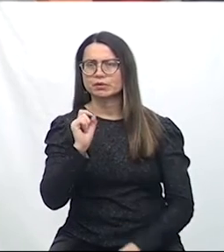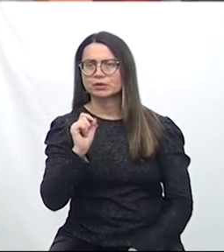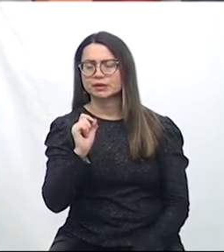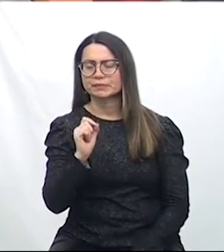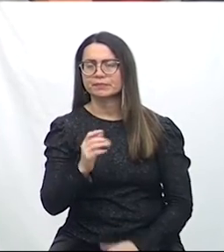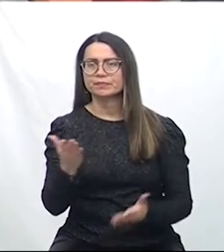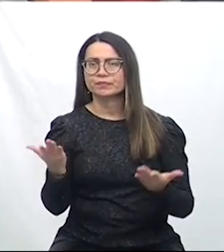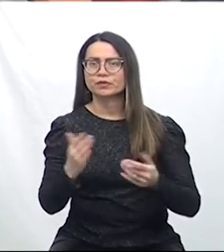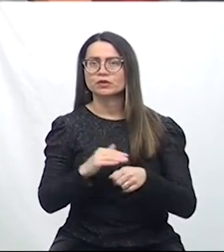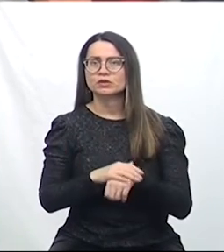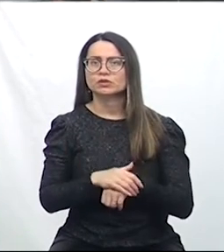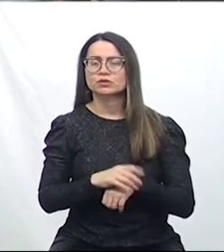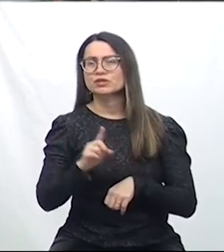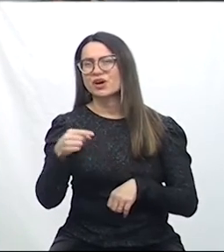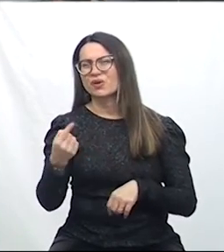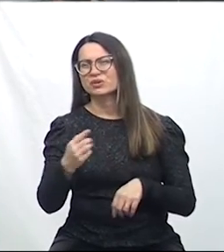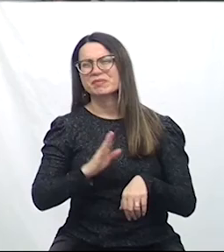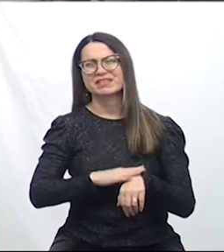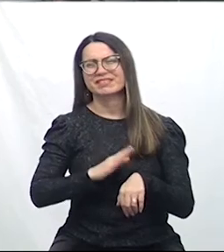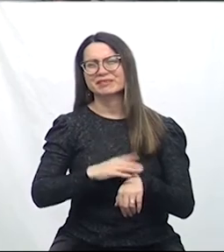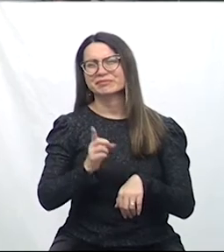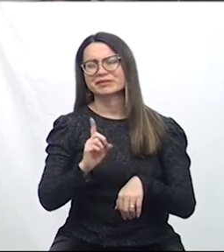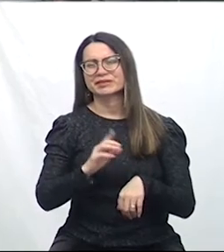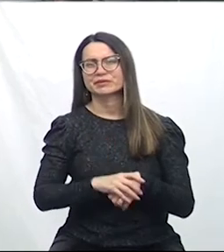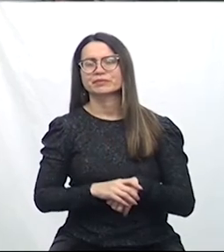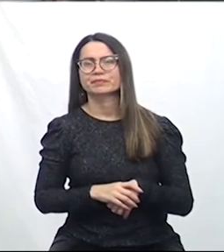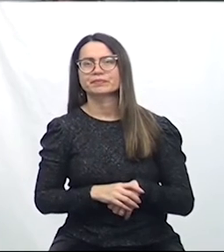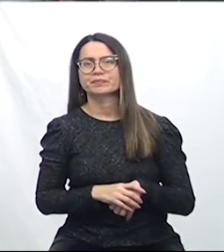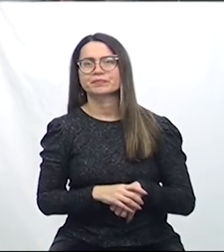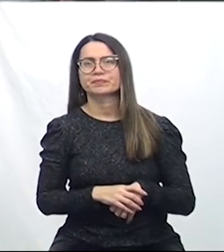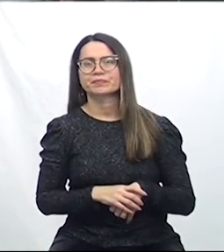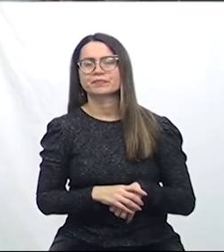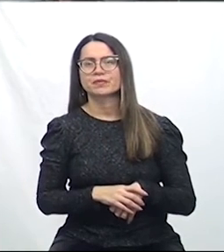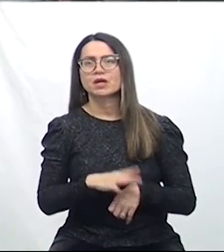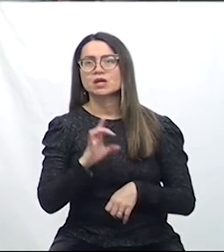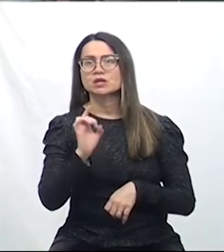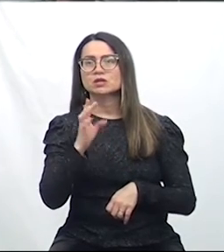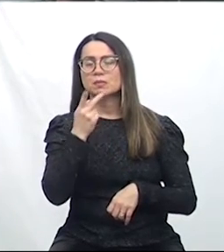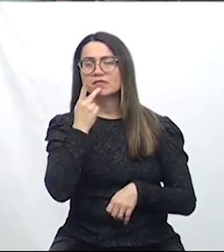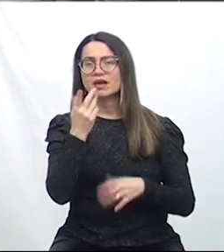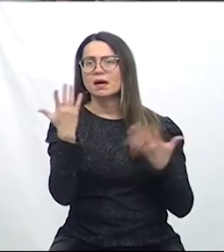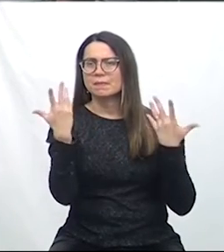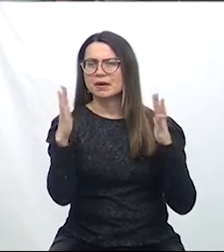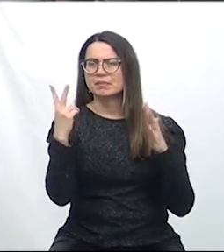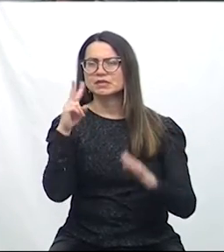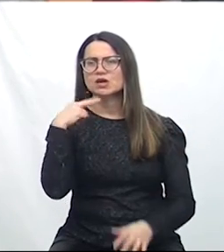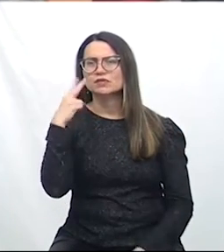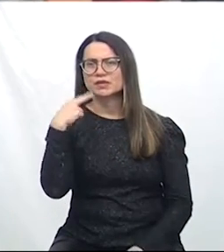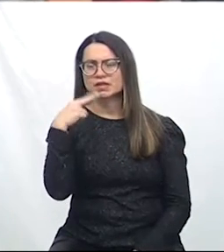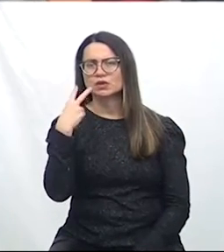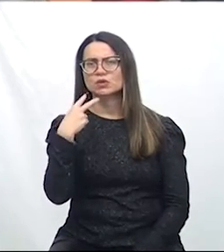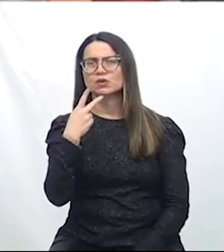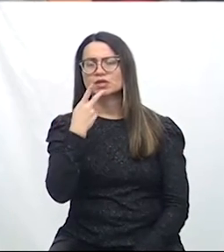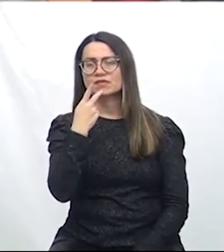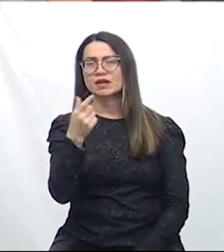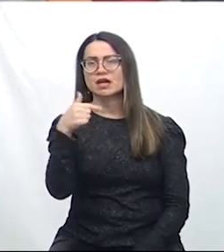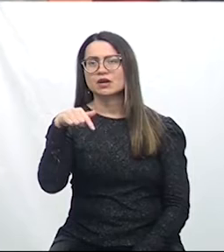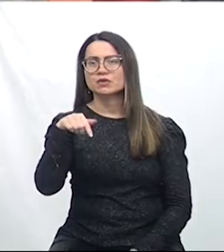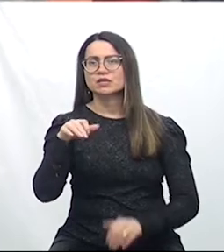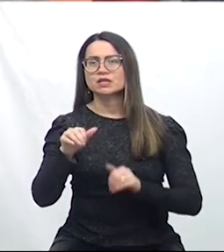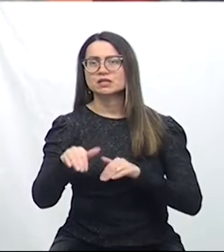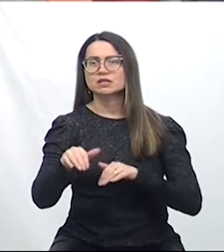nessa noite era outro, mas não vai dar tempo, o meu tempo é curto, né? Só vou dizer, vou parabenizar os vereadores aqui que se referiram ao 7 de